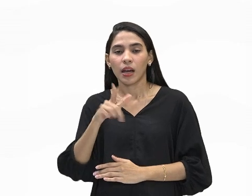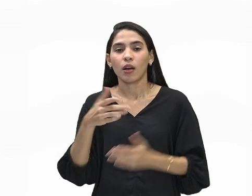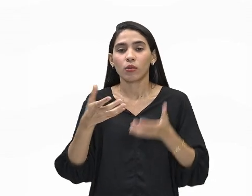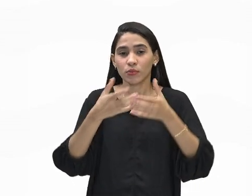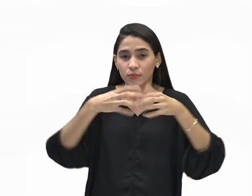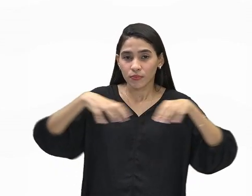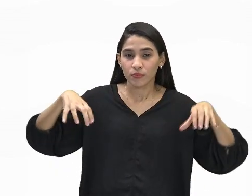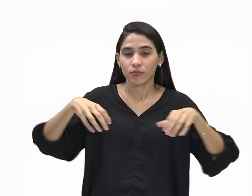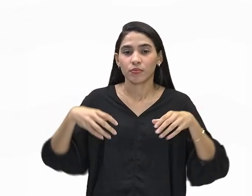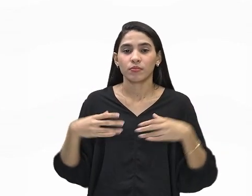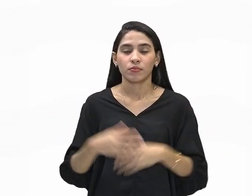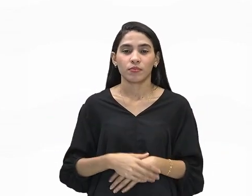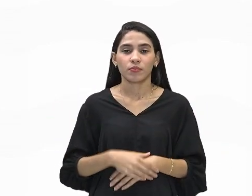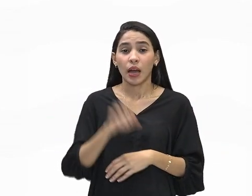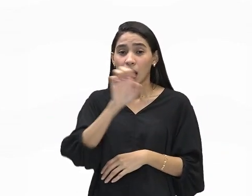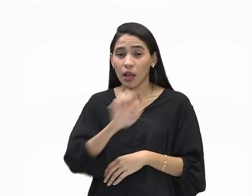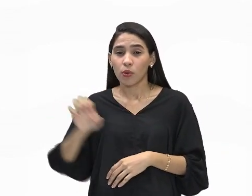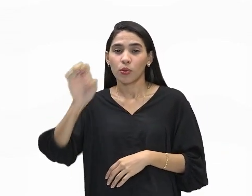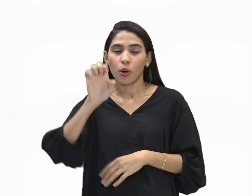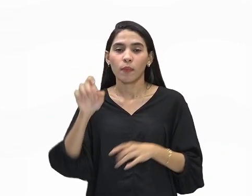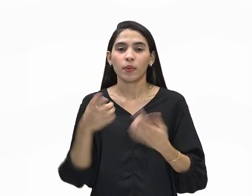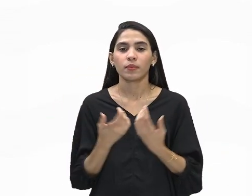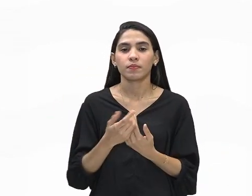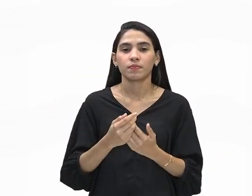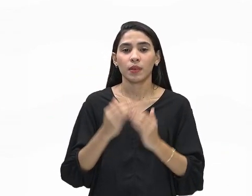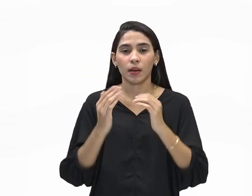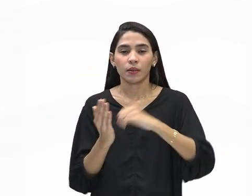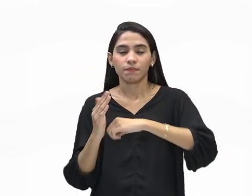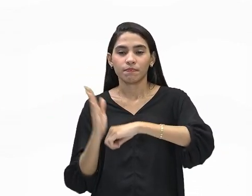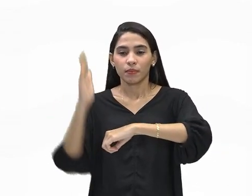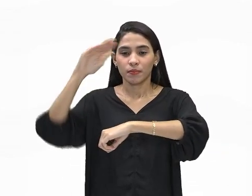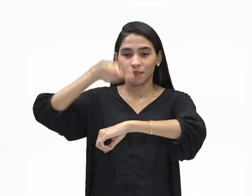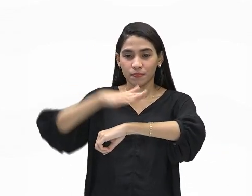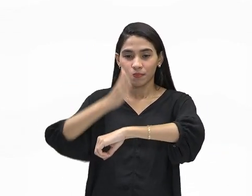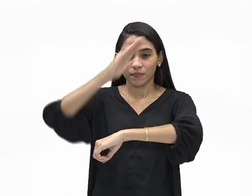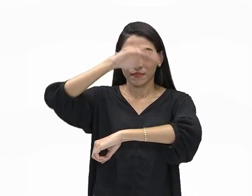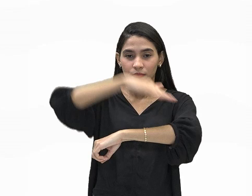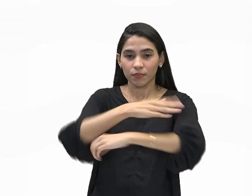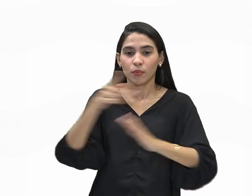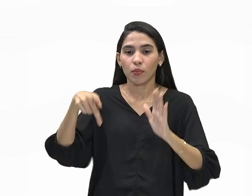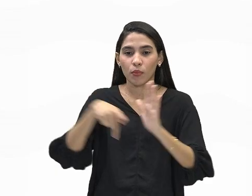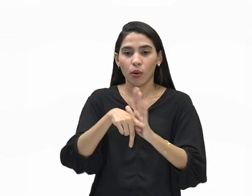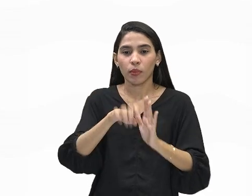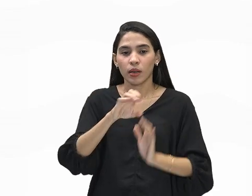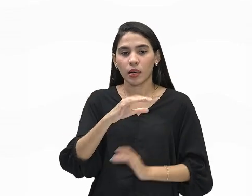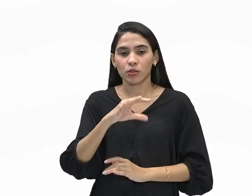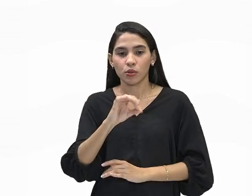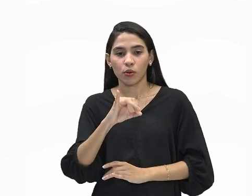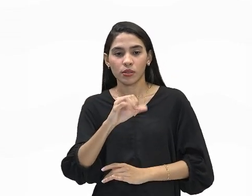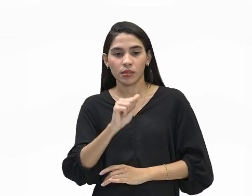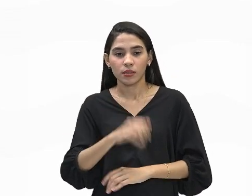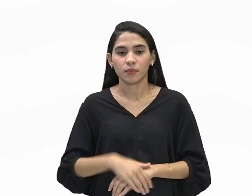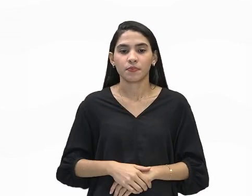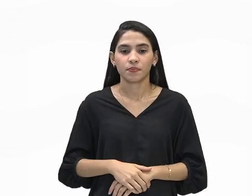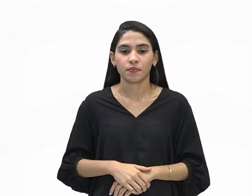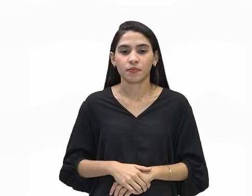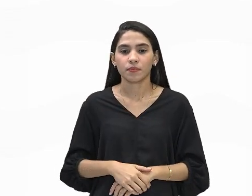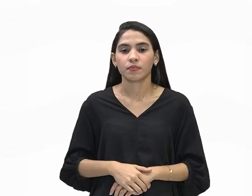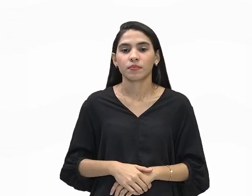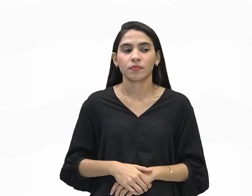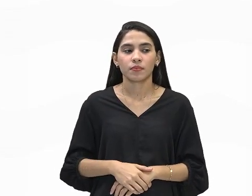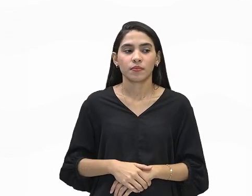Europa. E se refere à região mais montanhosa da Escócia, tá bom? Então os Right-Land Games